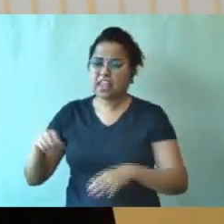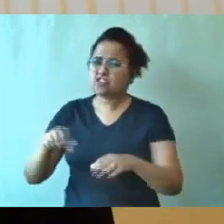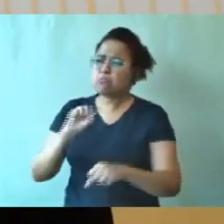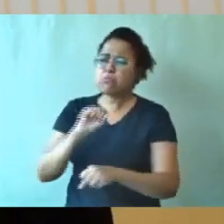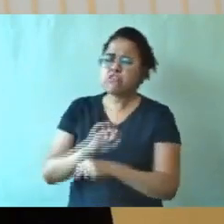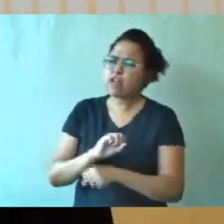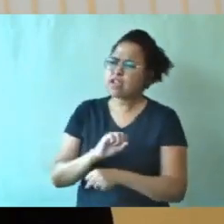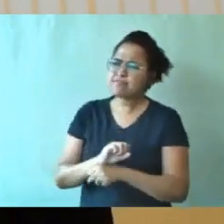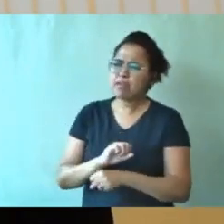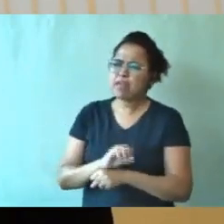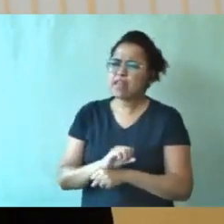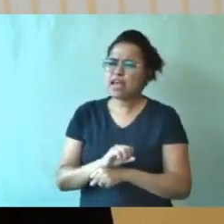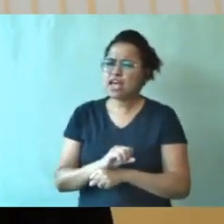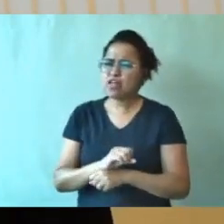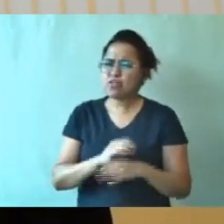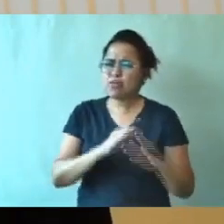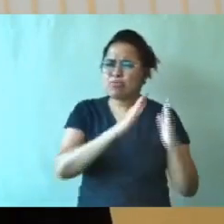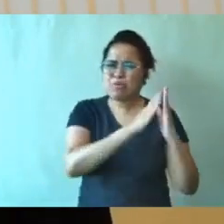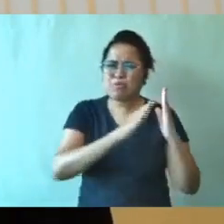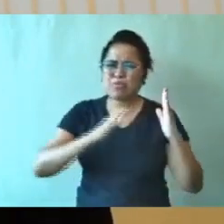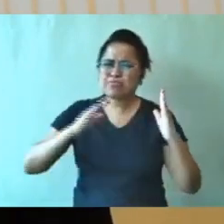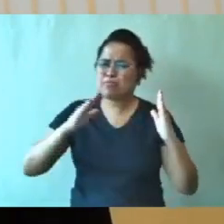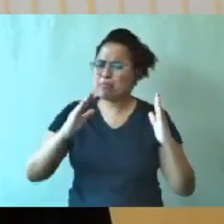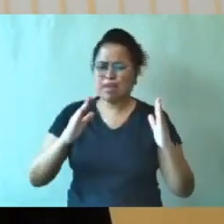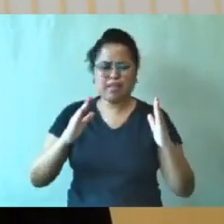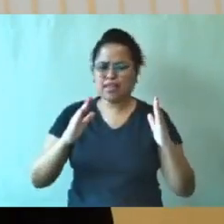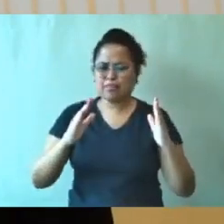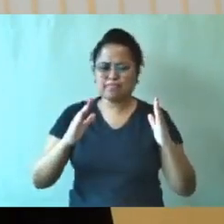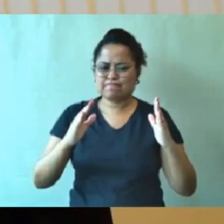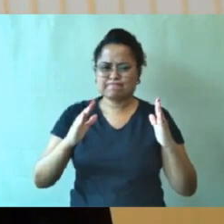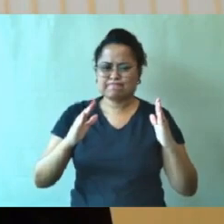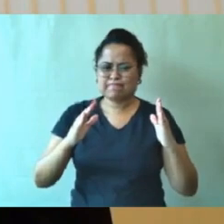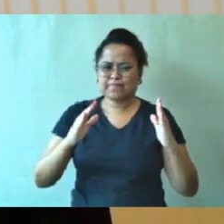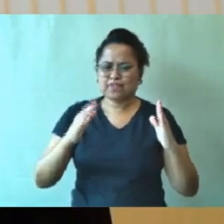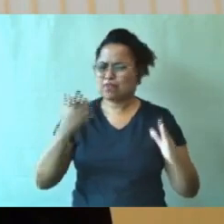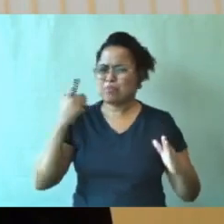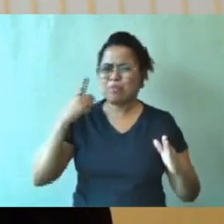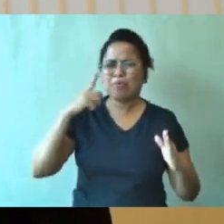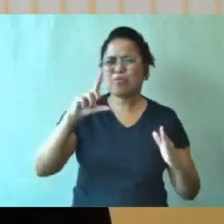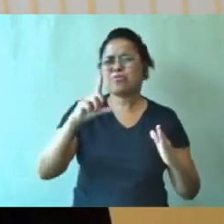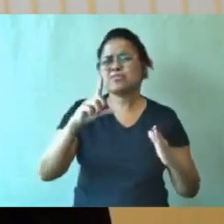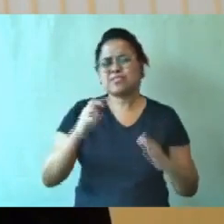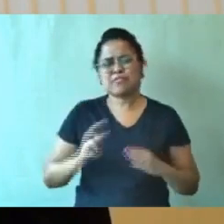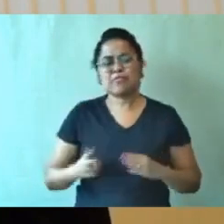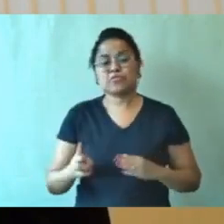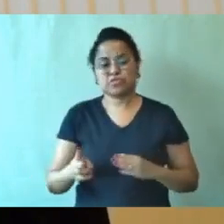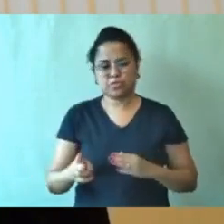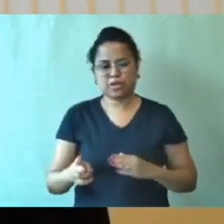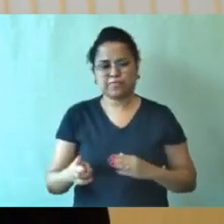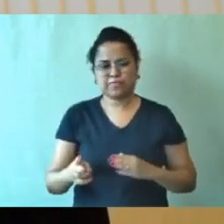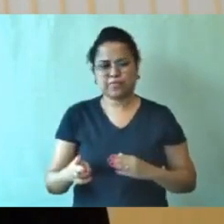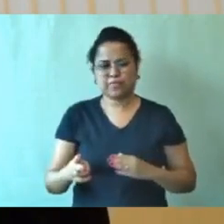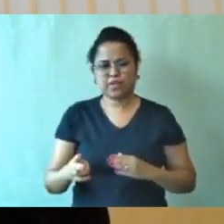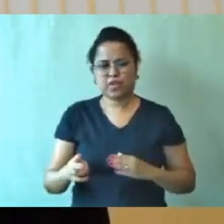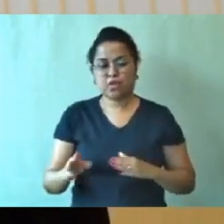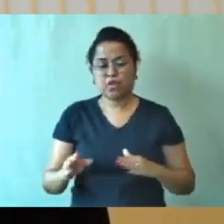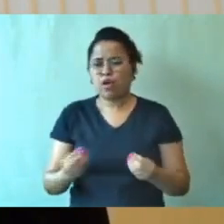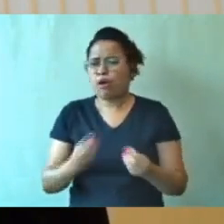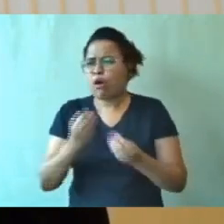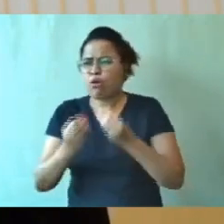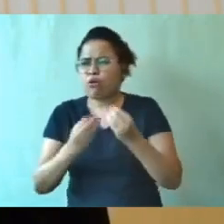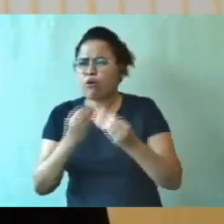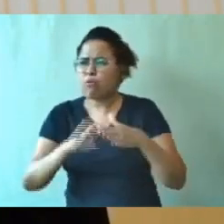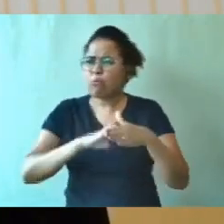poder fazer essa alteração. Nós não íamos suportar, né? Como que uma empresa vai ficar sem alguém assumir ela durante 10,